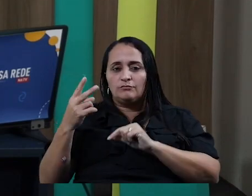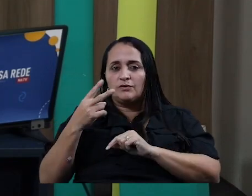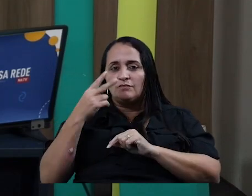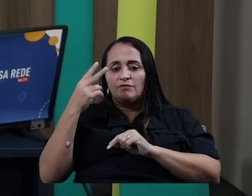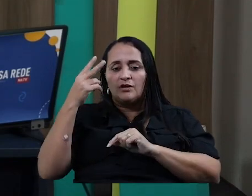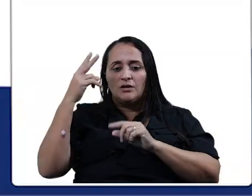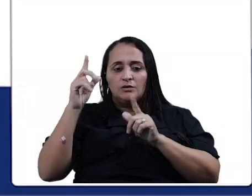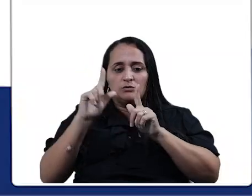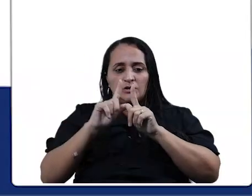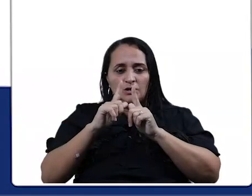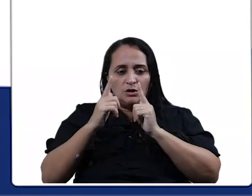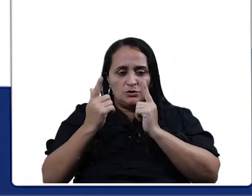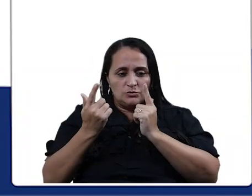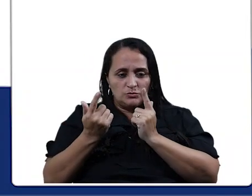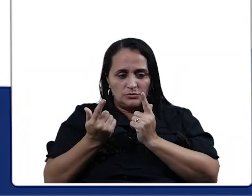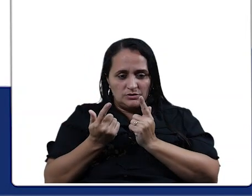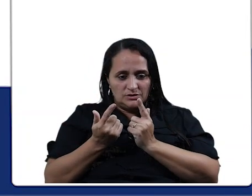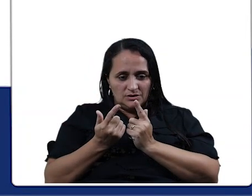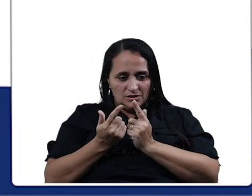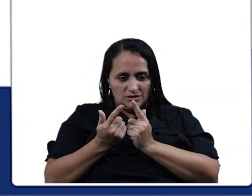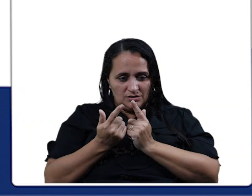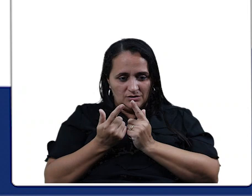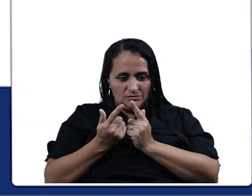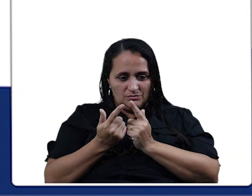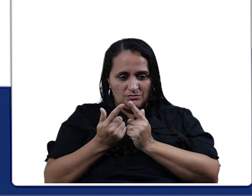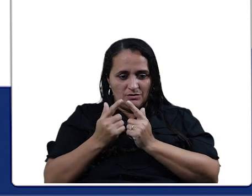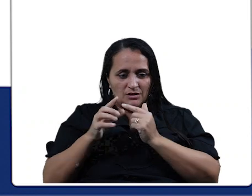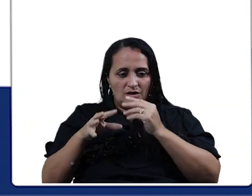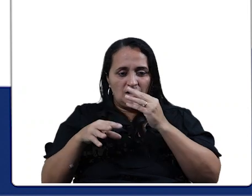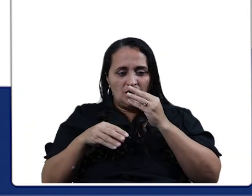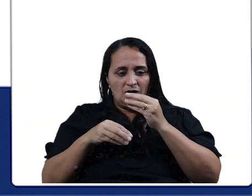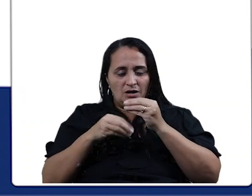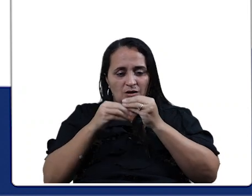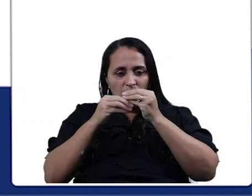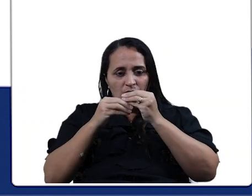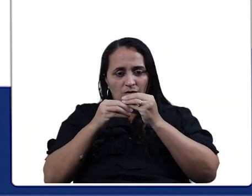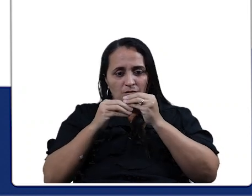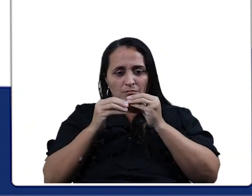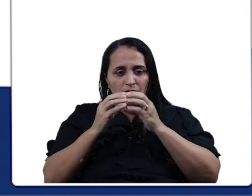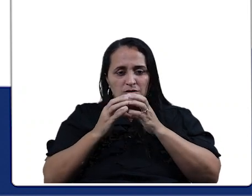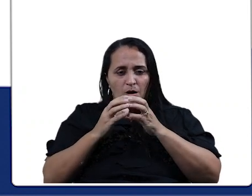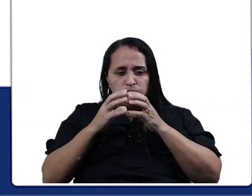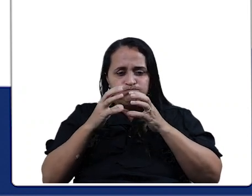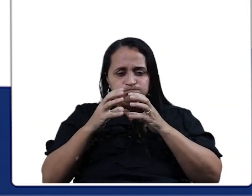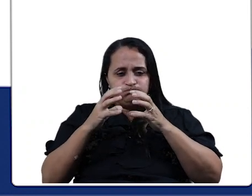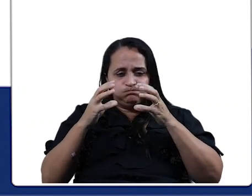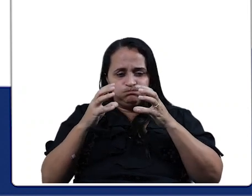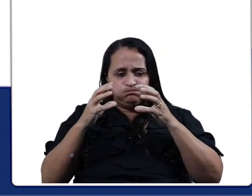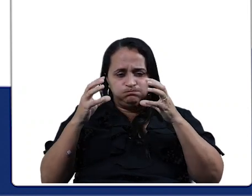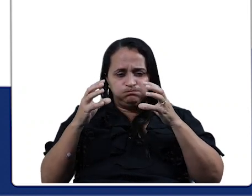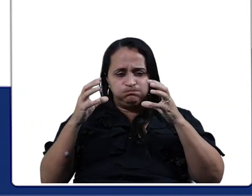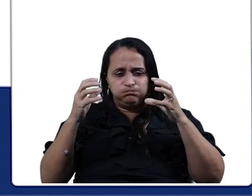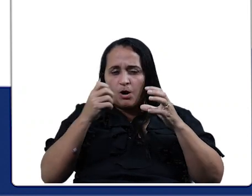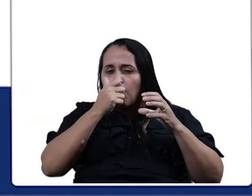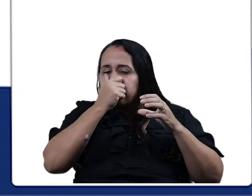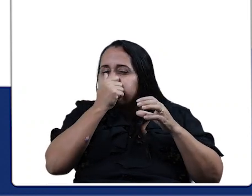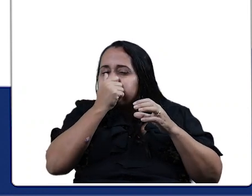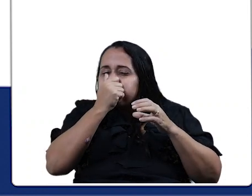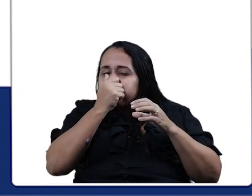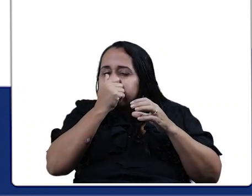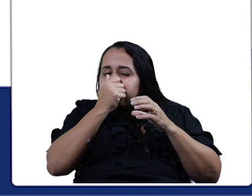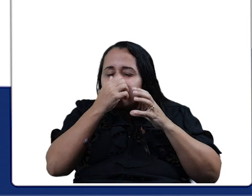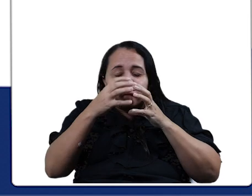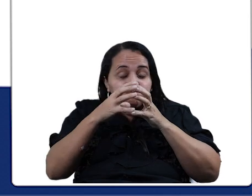ia aglomerando os símbolos, não era agrupando, era aglomerando,